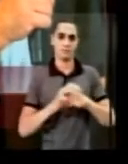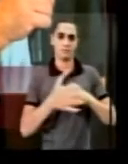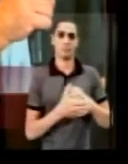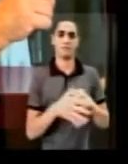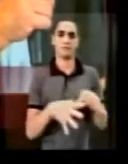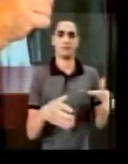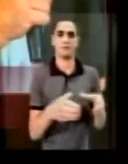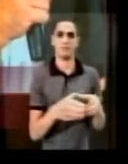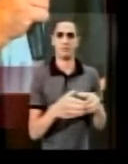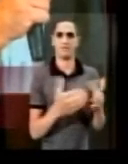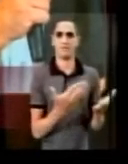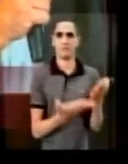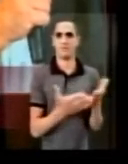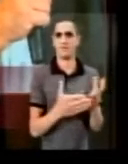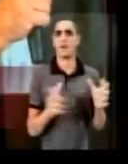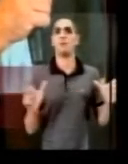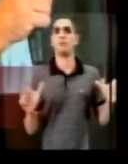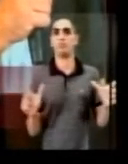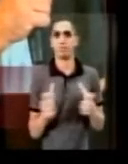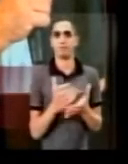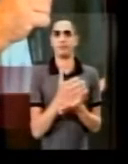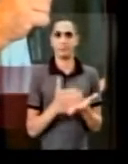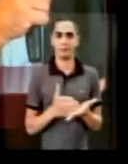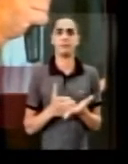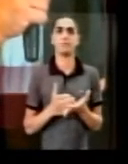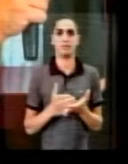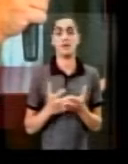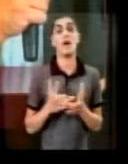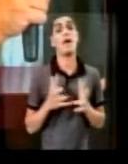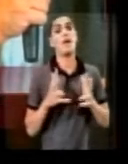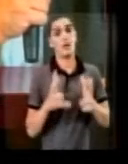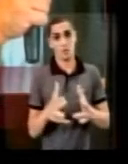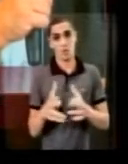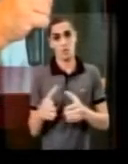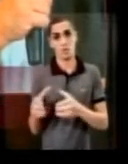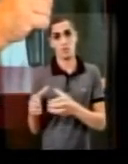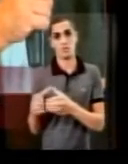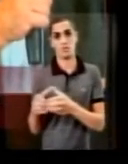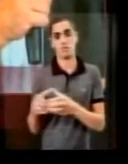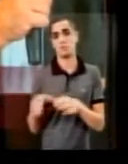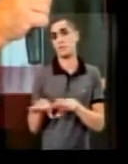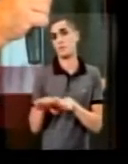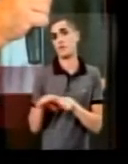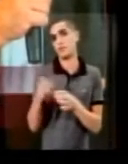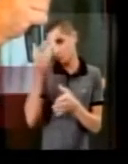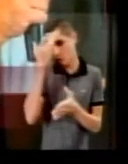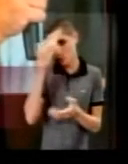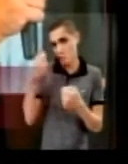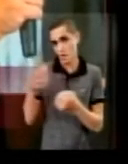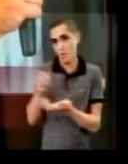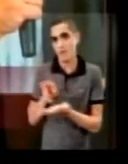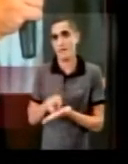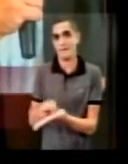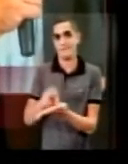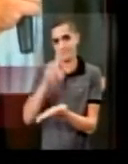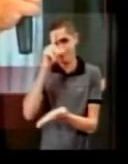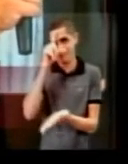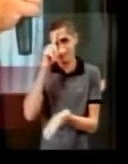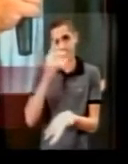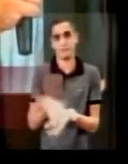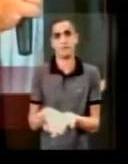metade. O mesmo ocorrendo com as internações.